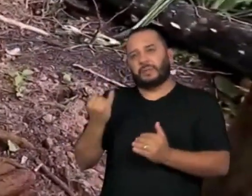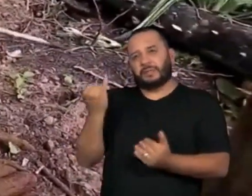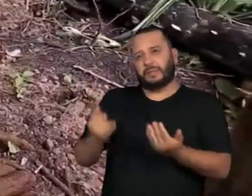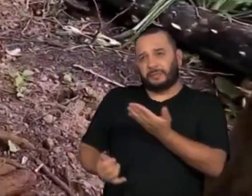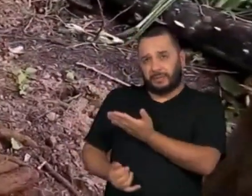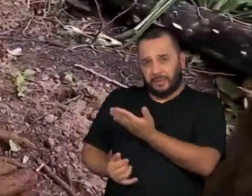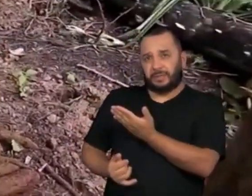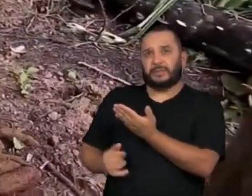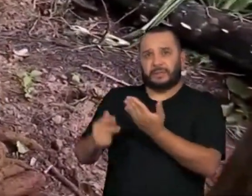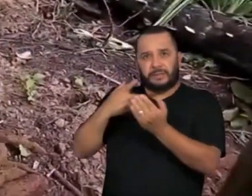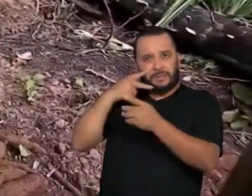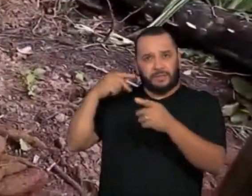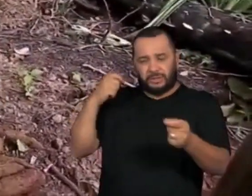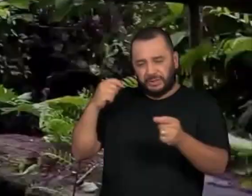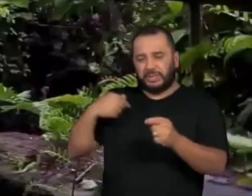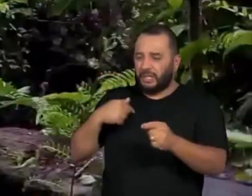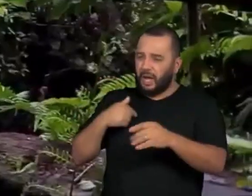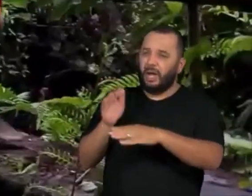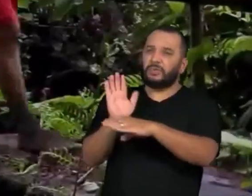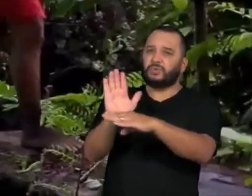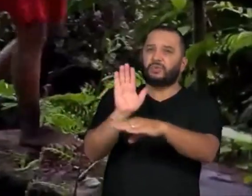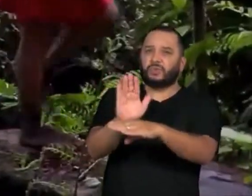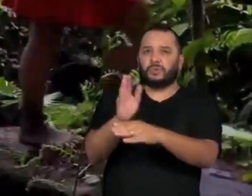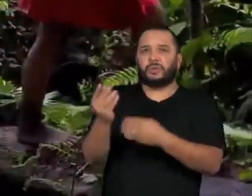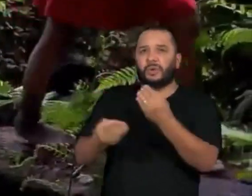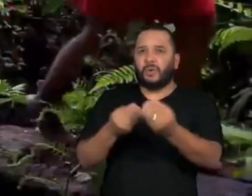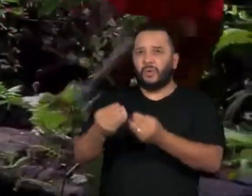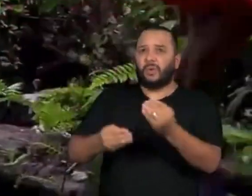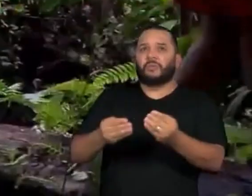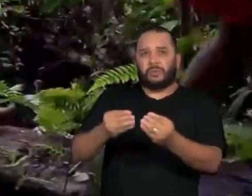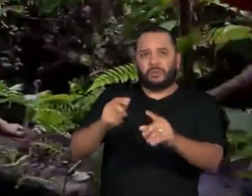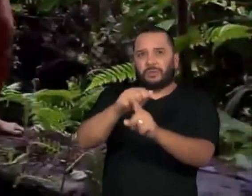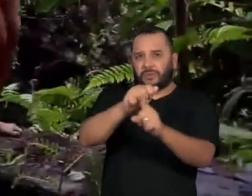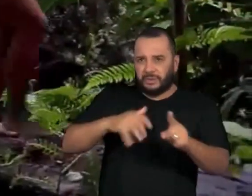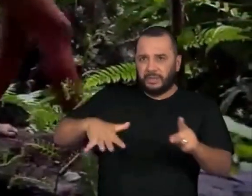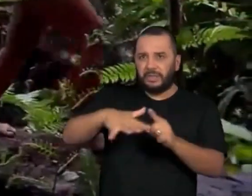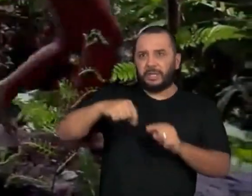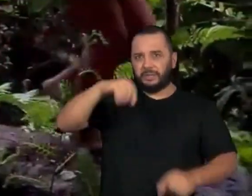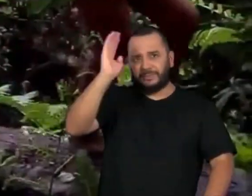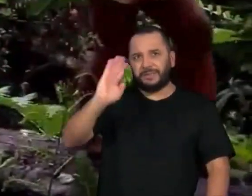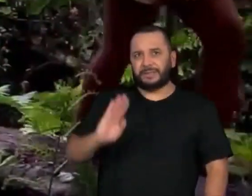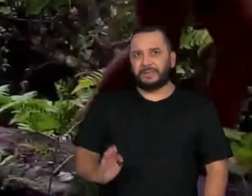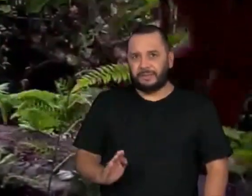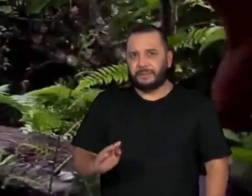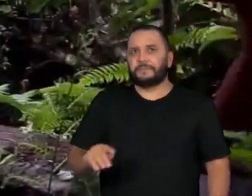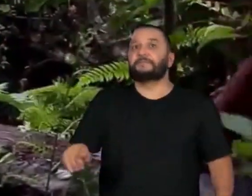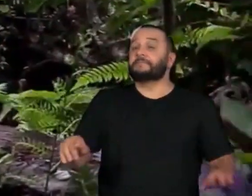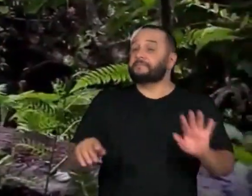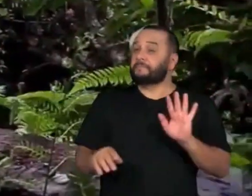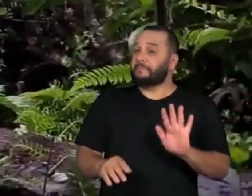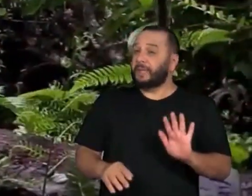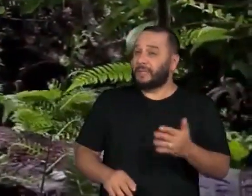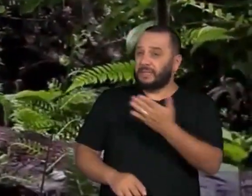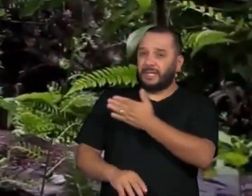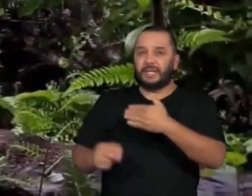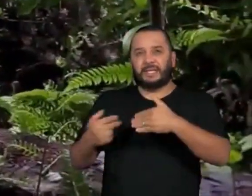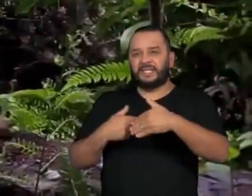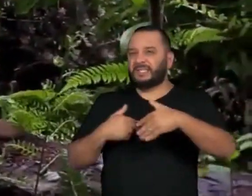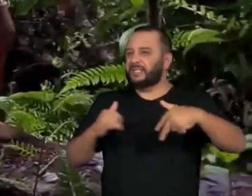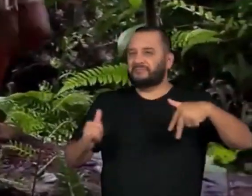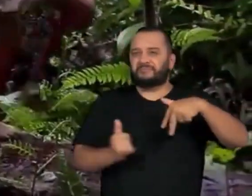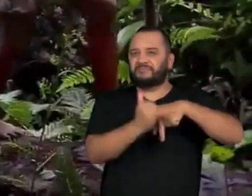enorme contribuição na formação da sociedade brasileira. E apesar de tudo, eles são vítimas